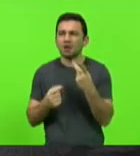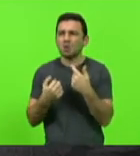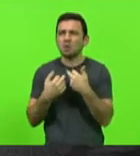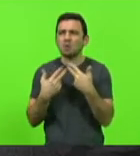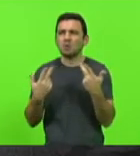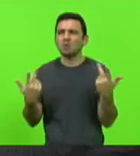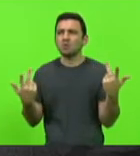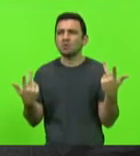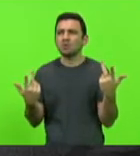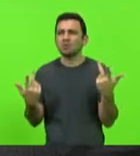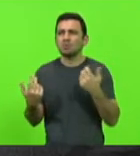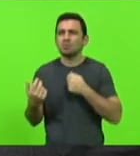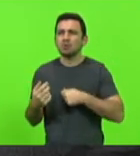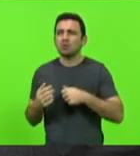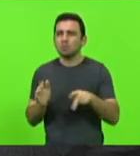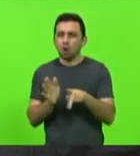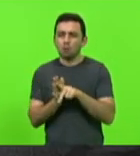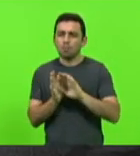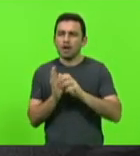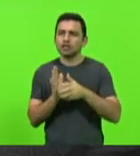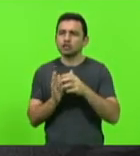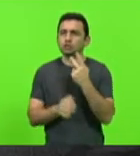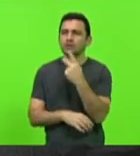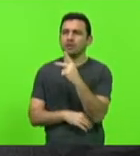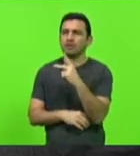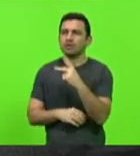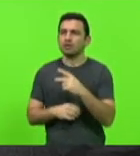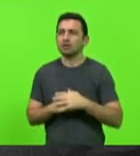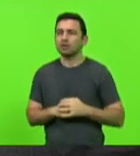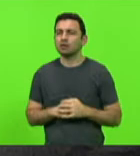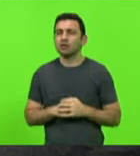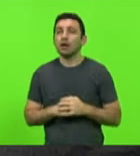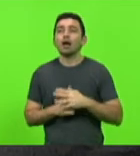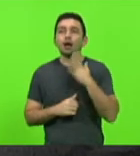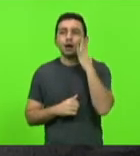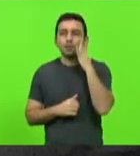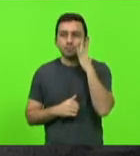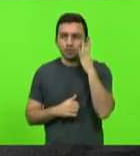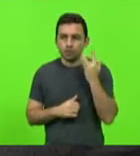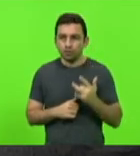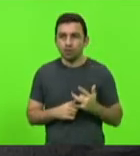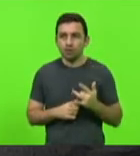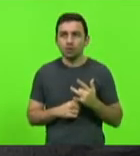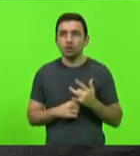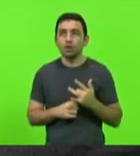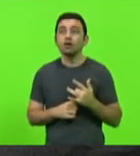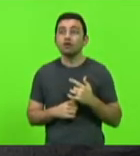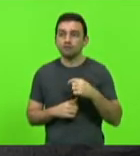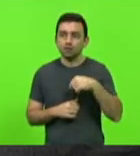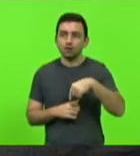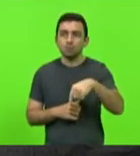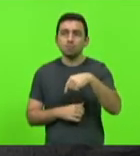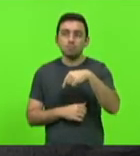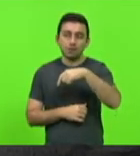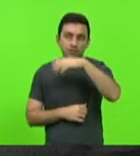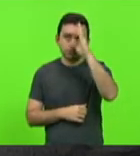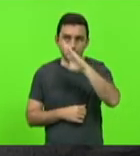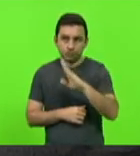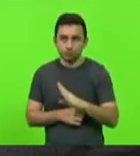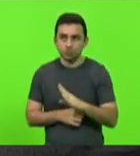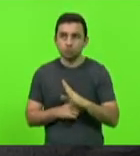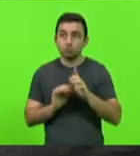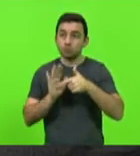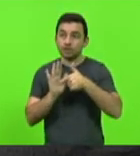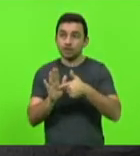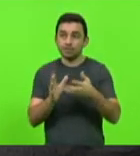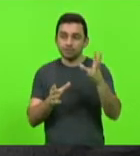e leva coisas do partido dele. Mas amanhã vamos levar uma bandeira do Brasil e botar na sala